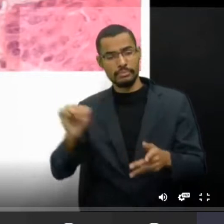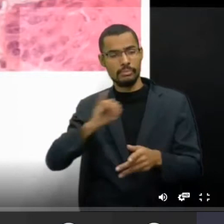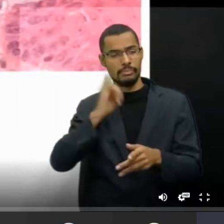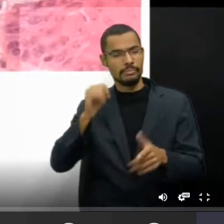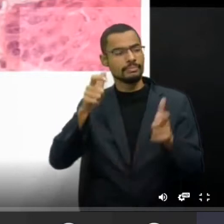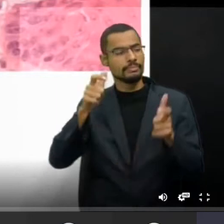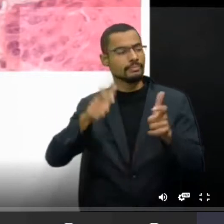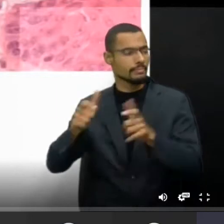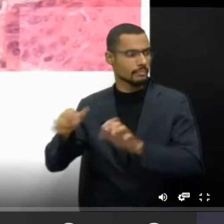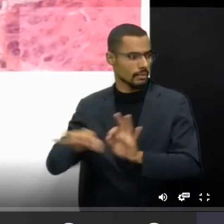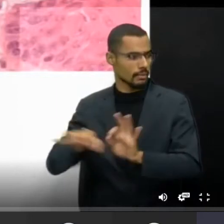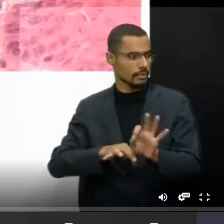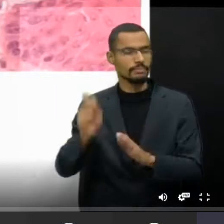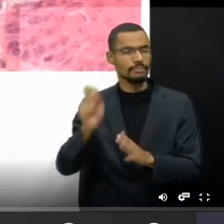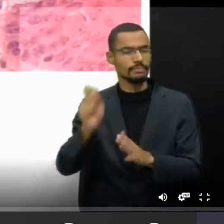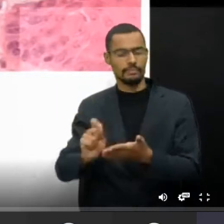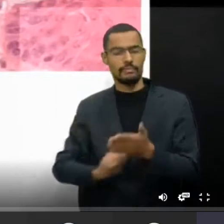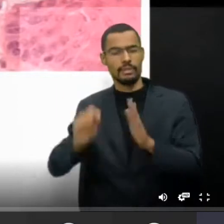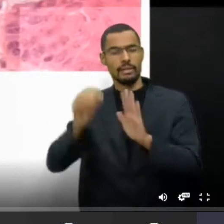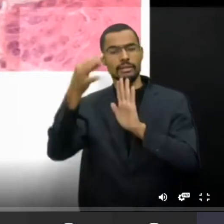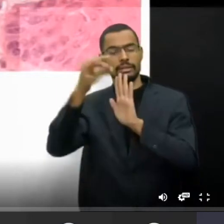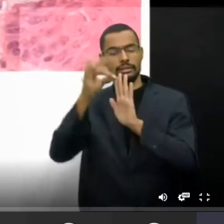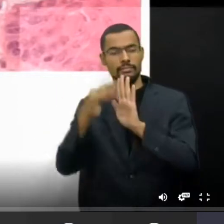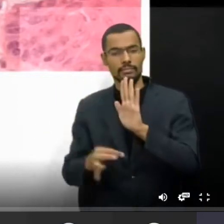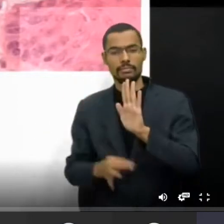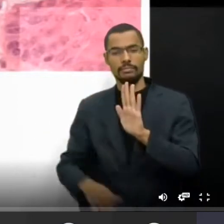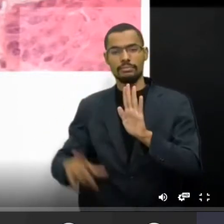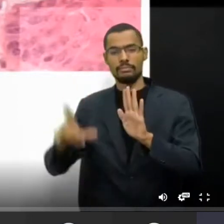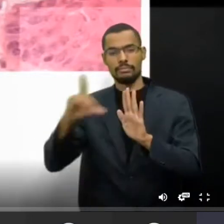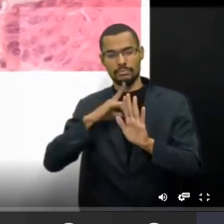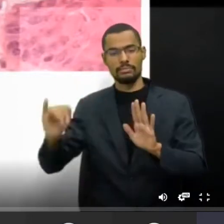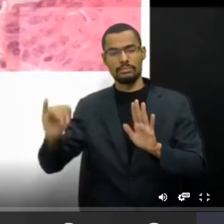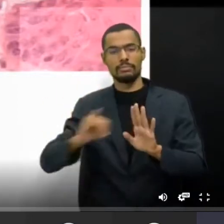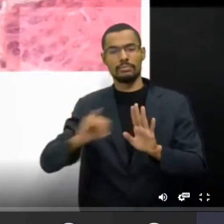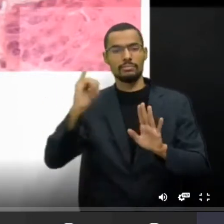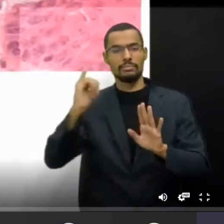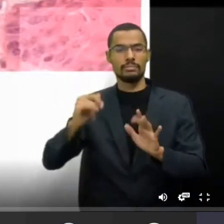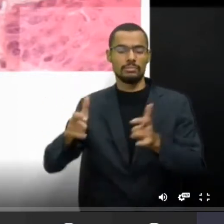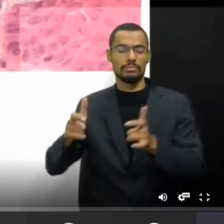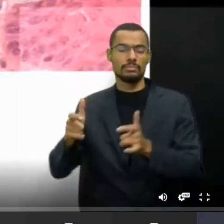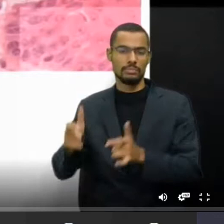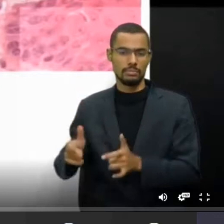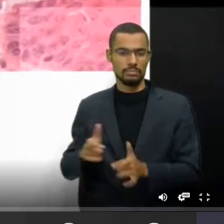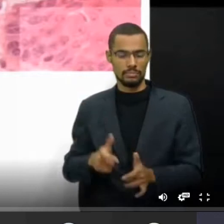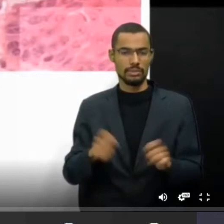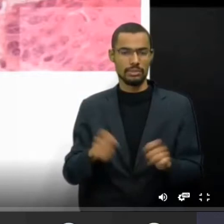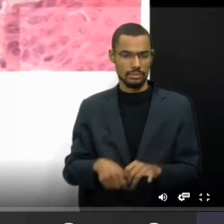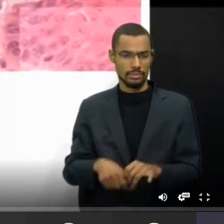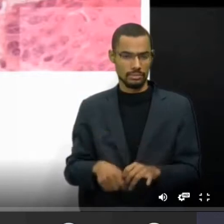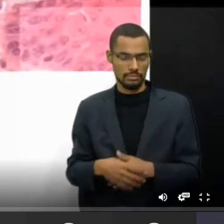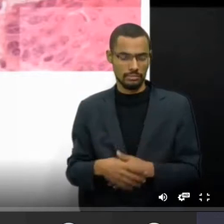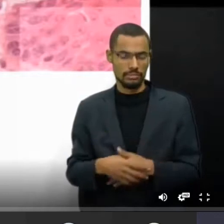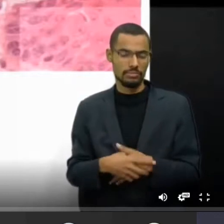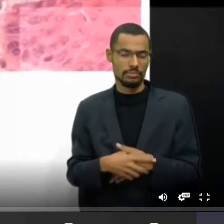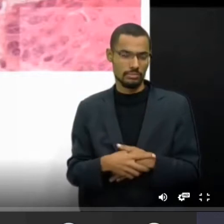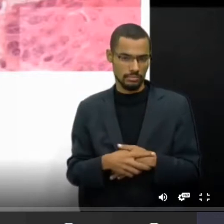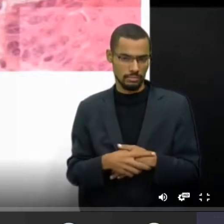e anotar, então, esquematizar, então, as suas observações, as